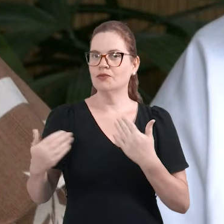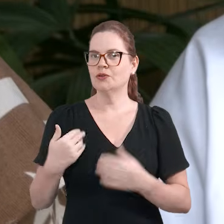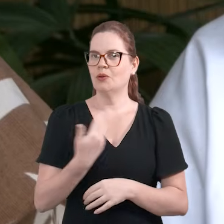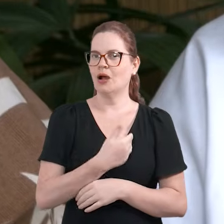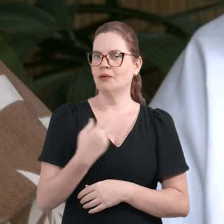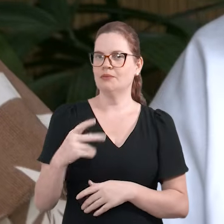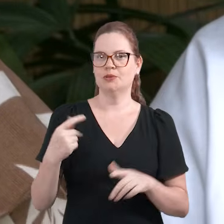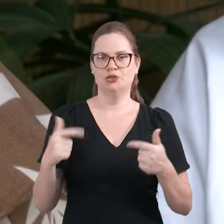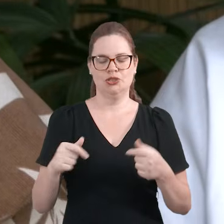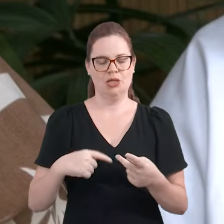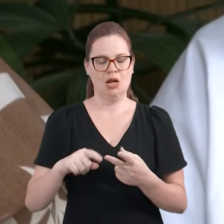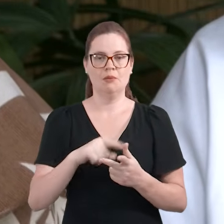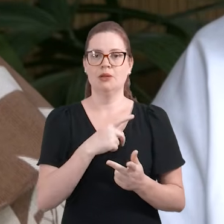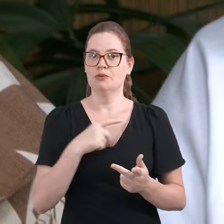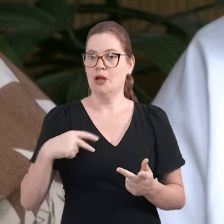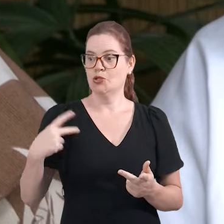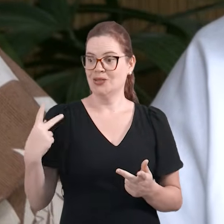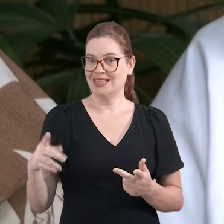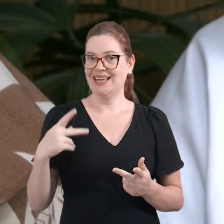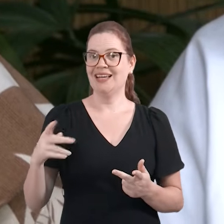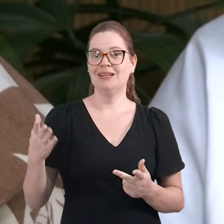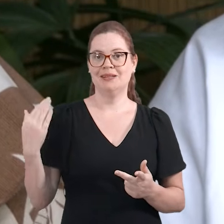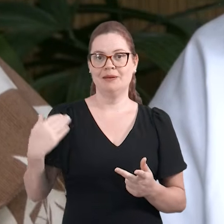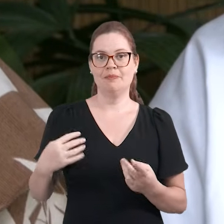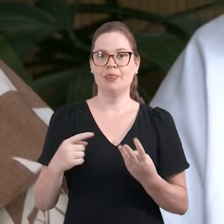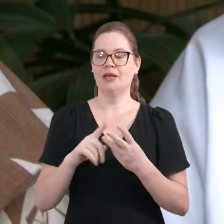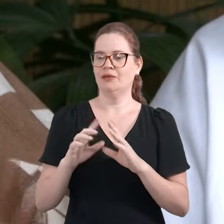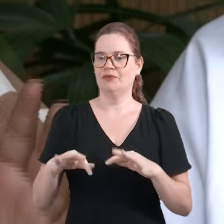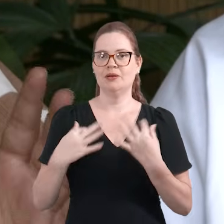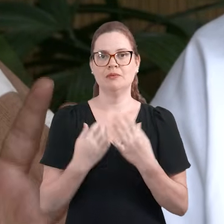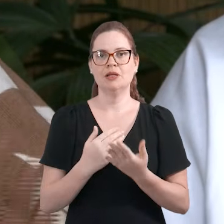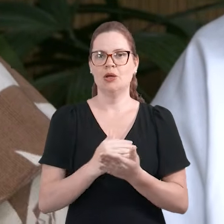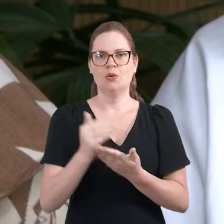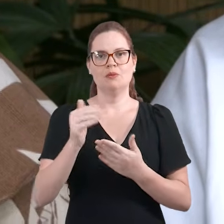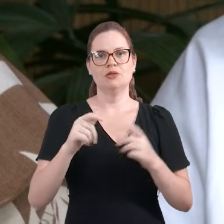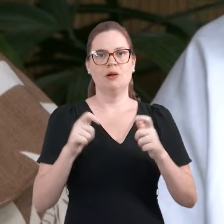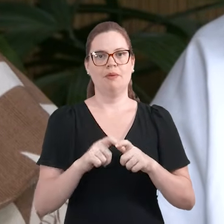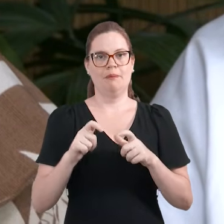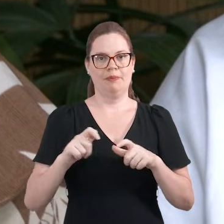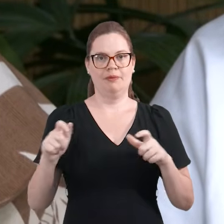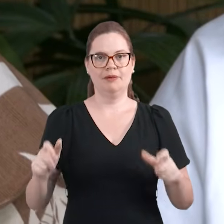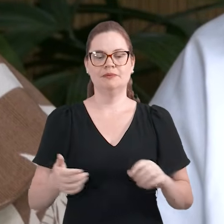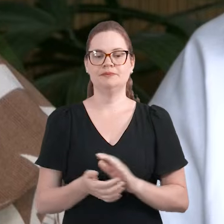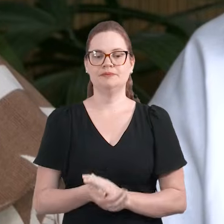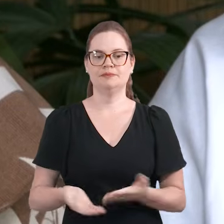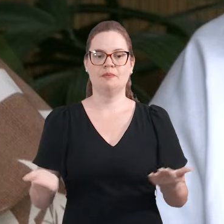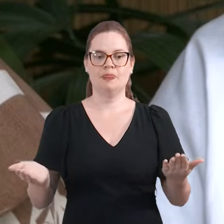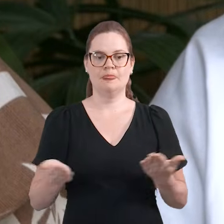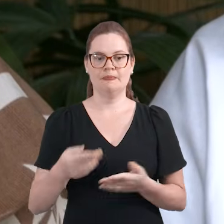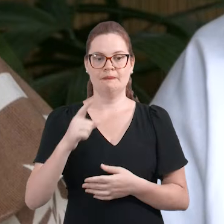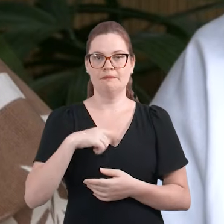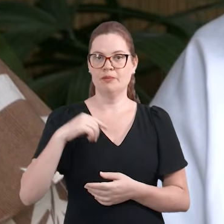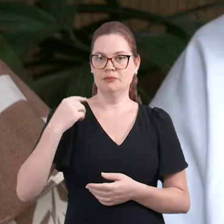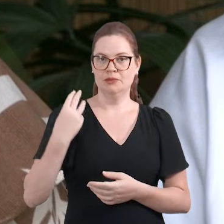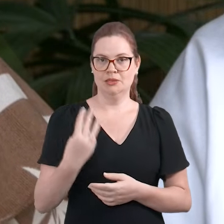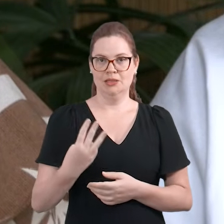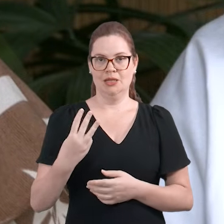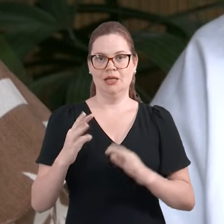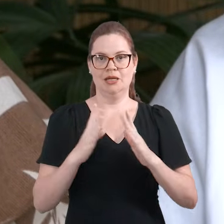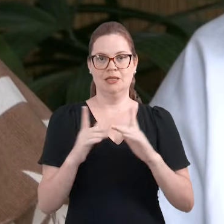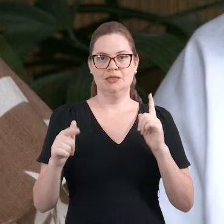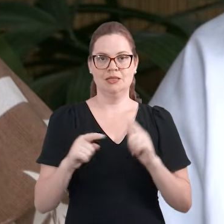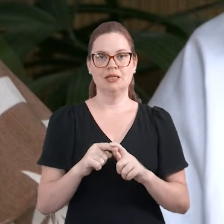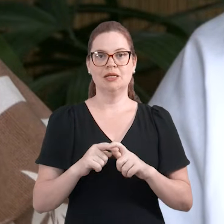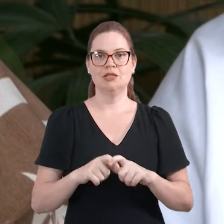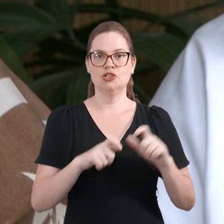de trabalho, a família, e aí foi crescendo, né? Agora nós temos 3 igrejas em 3